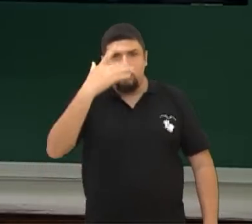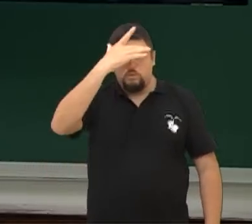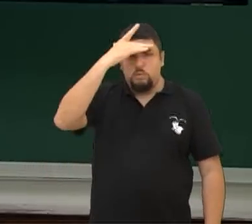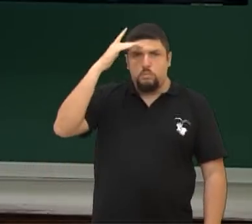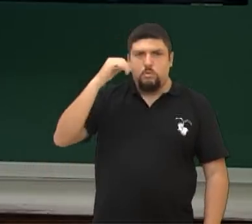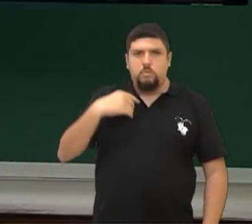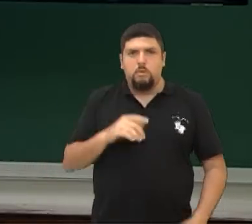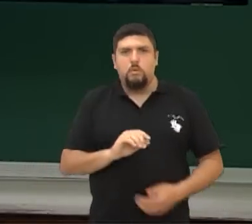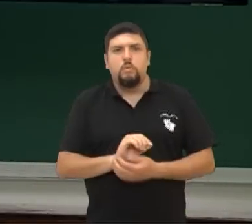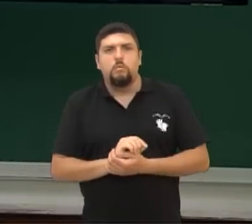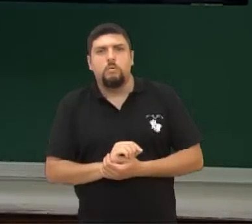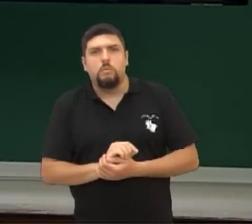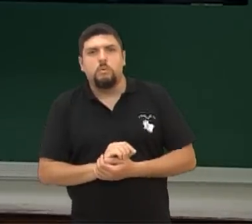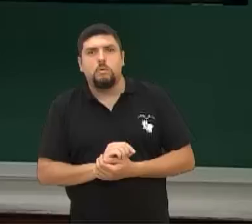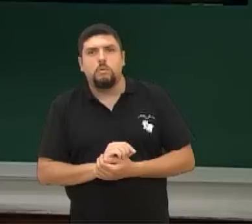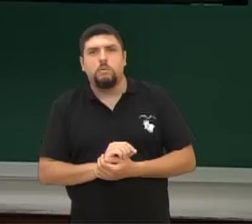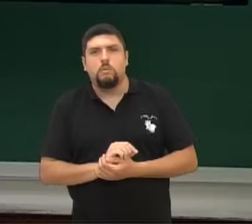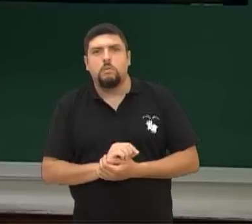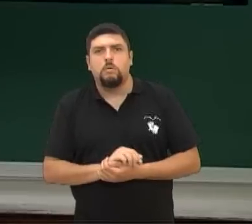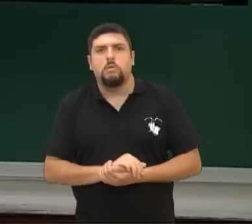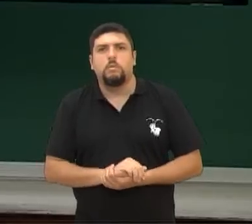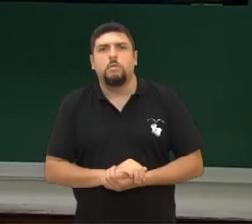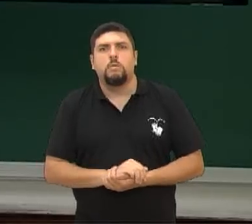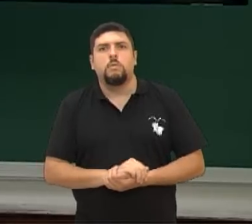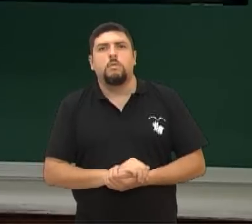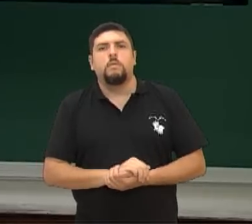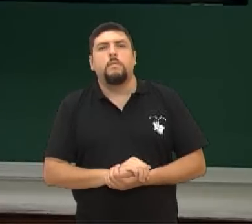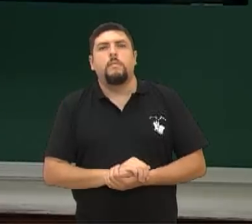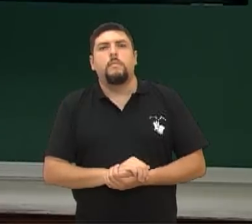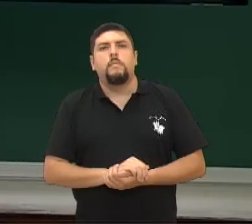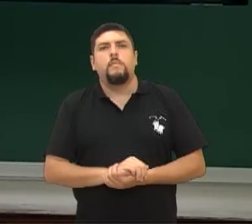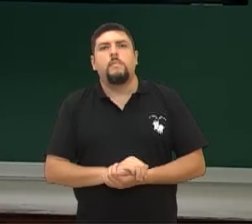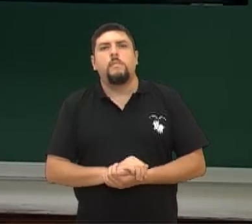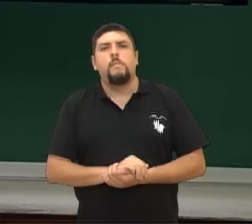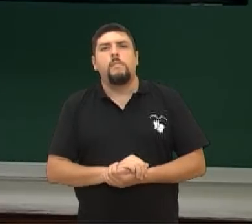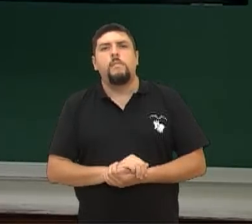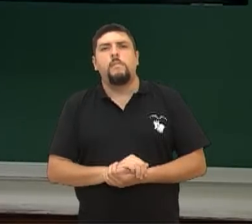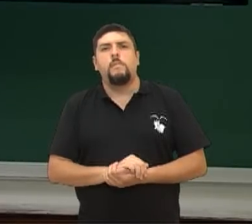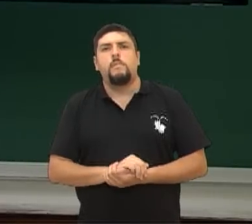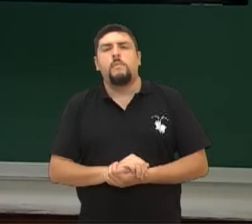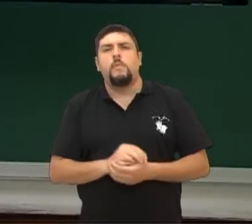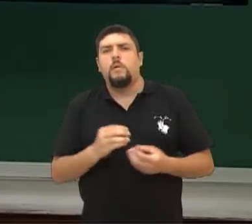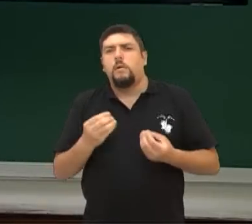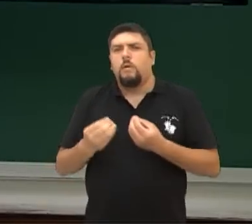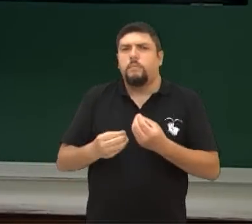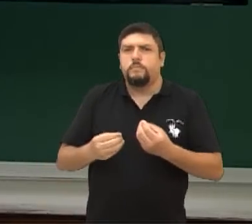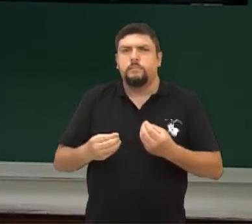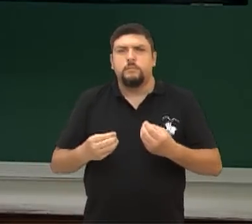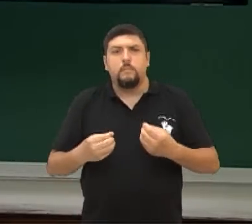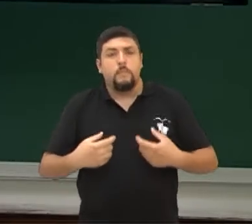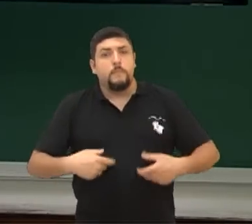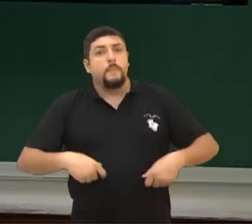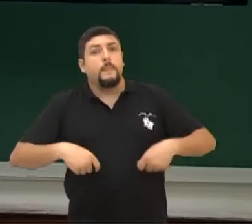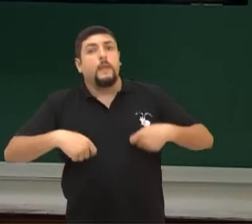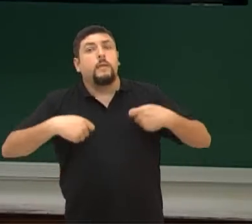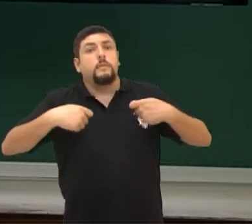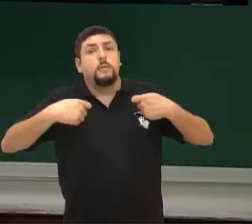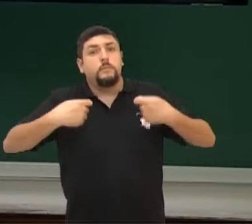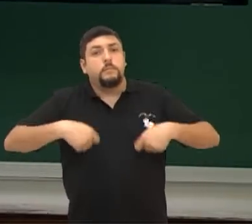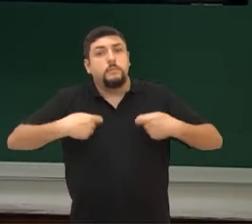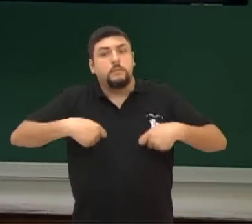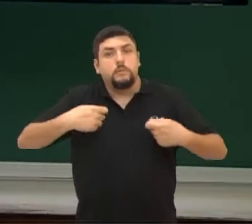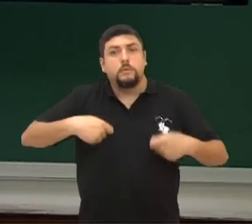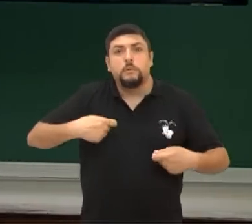nós estamos falando na questão sintática aqui agora. Precisamos sim de novos